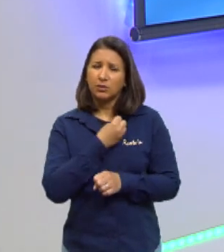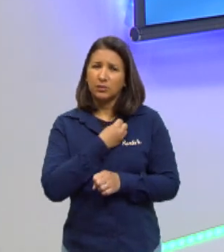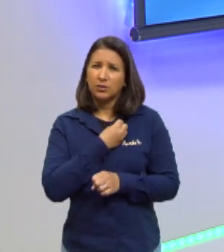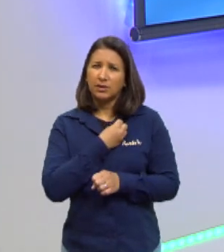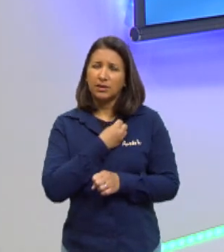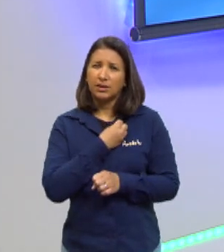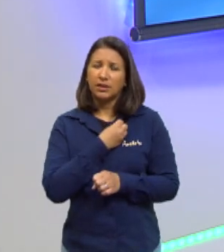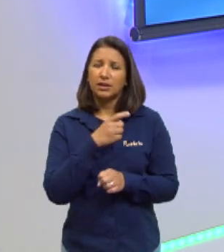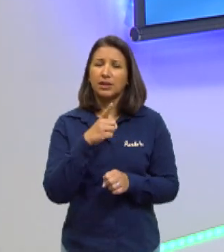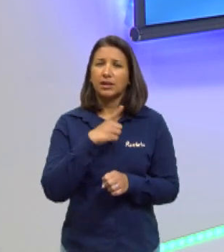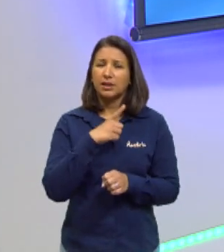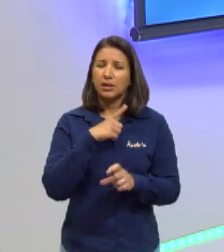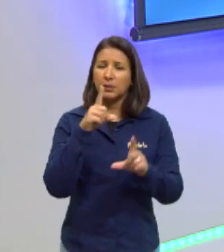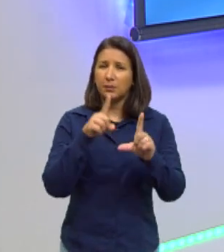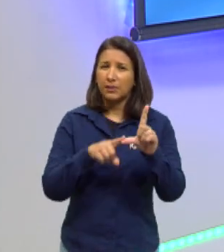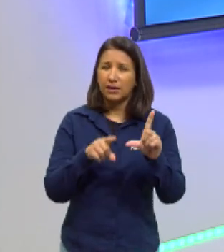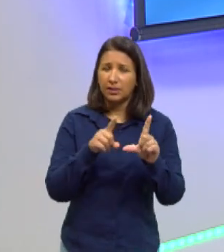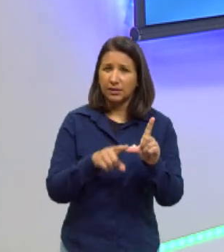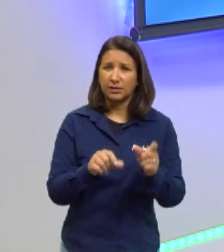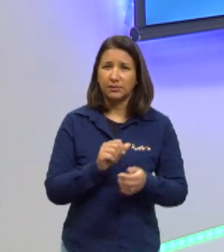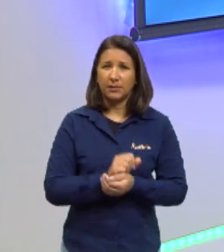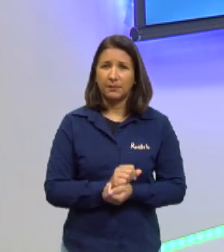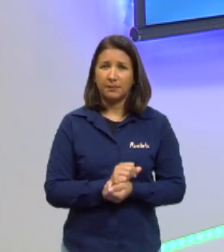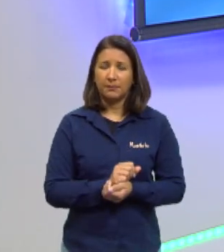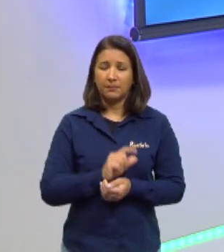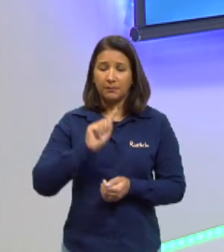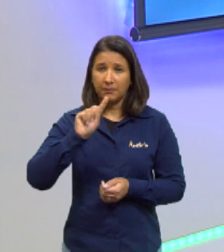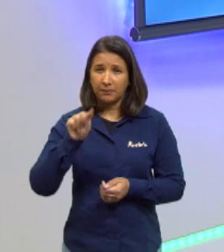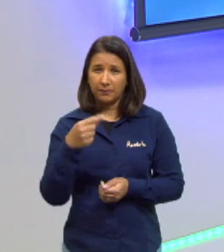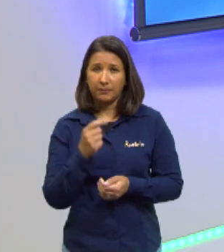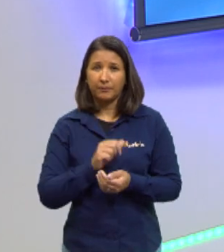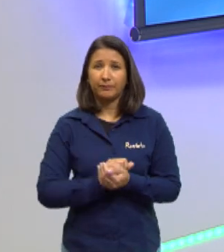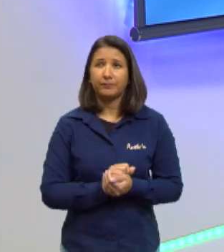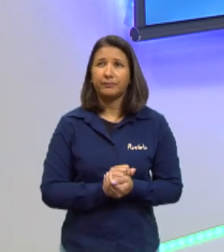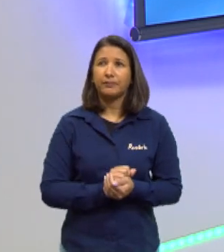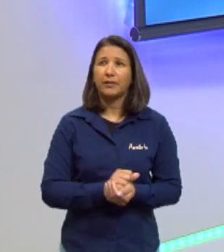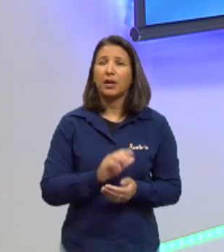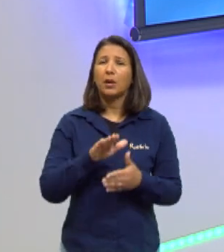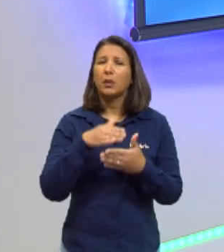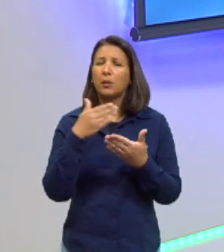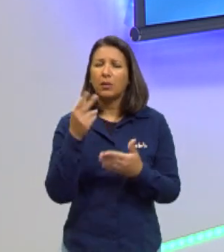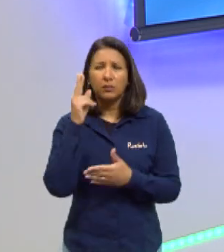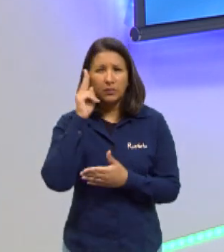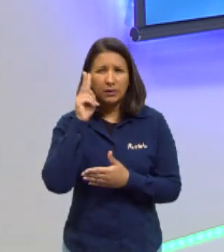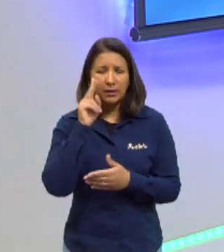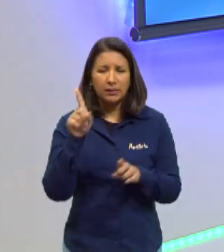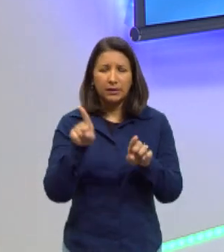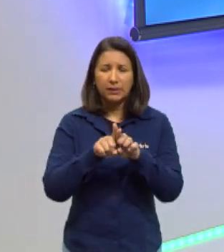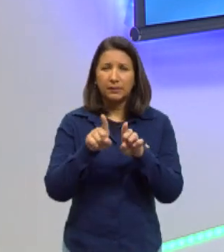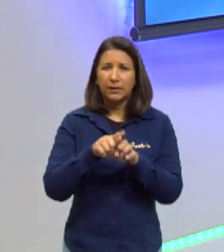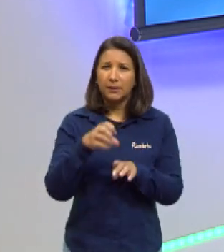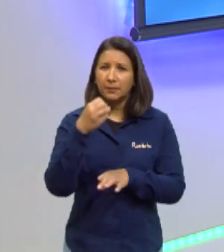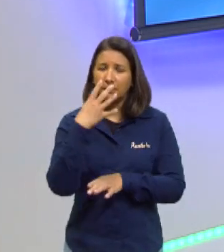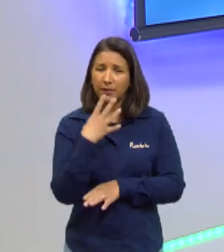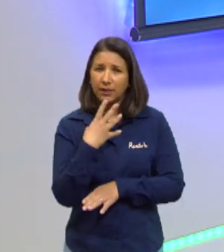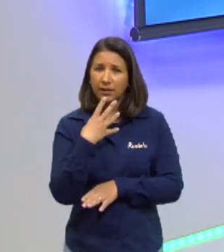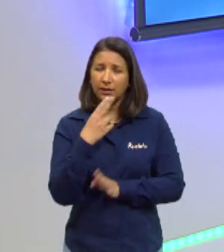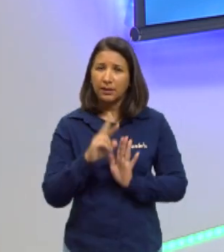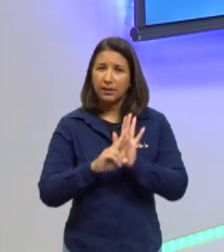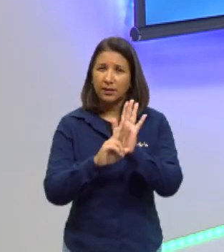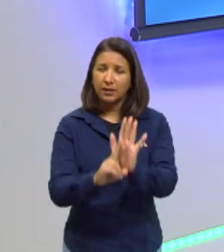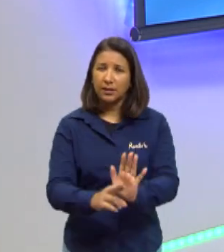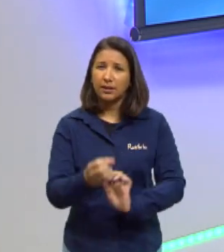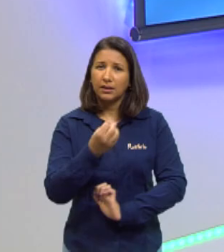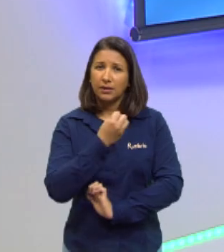dízima que não é periódica, lembram? E quem é que muito bem representa esses números?